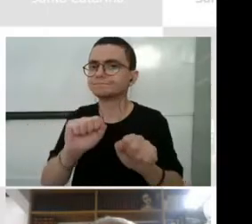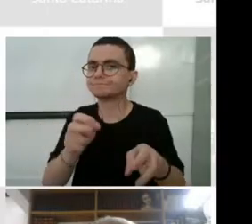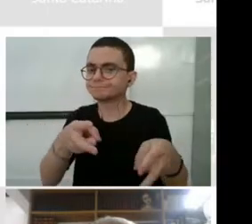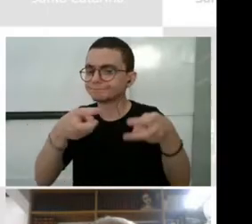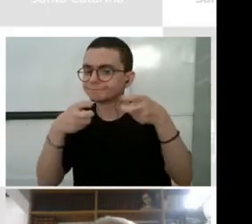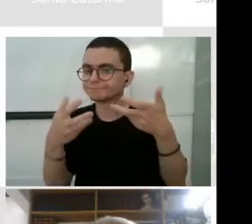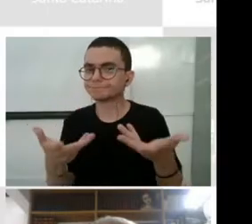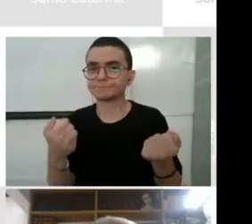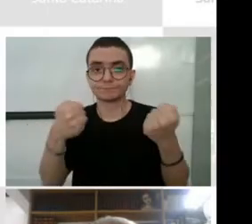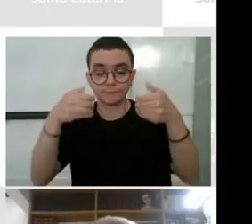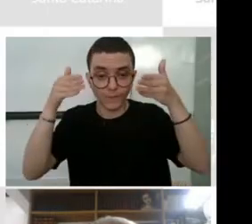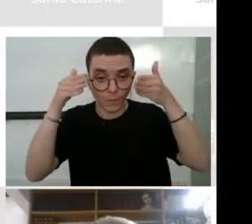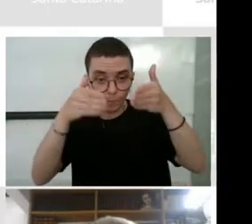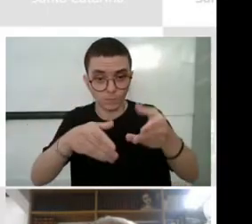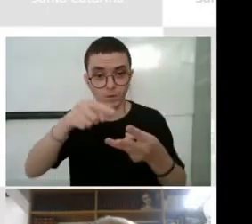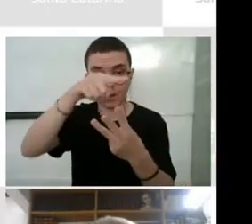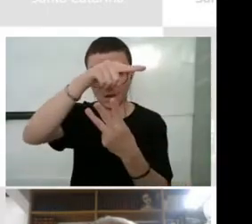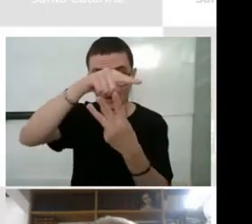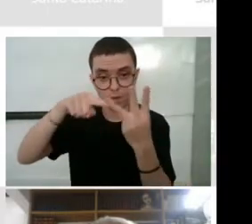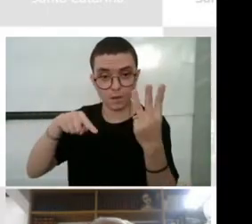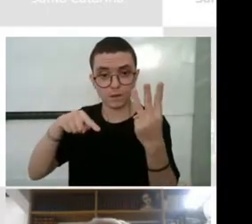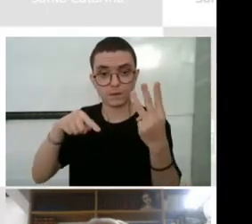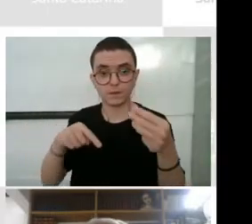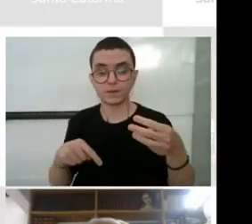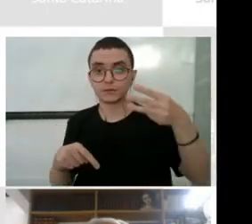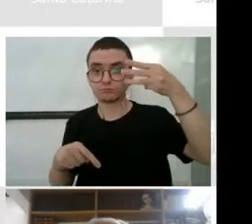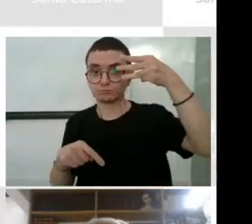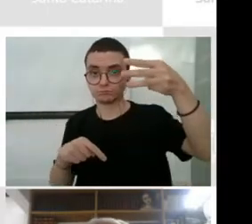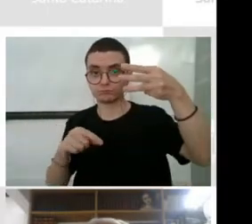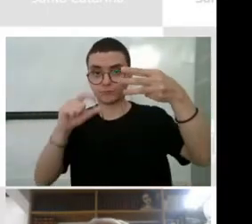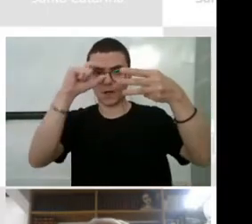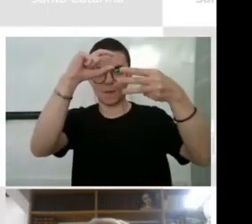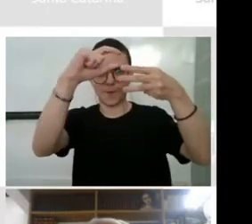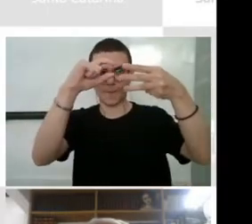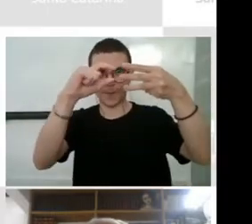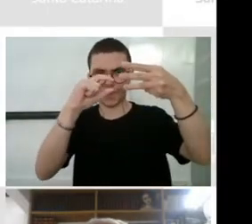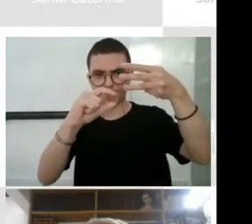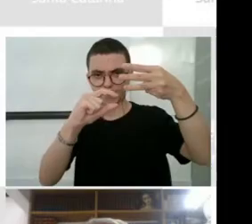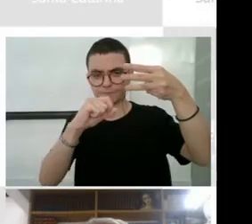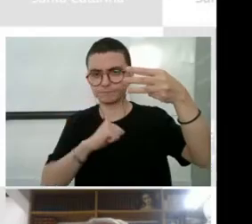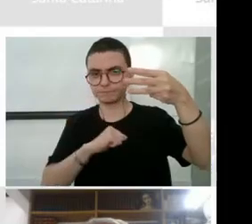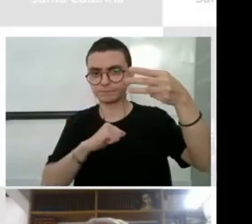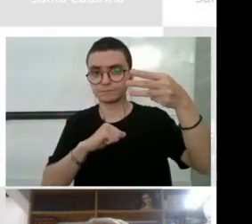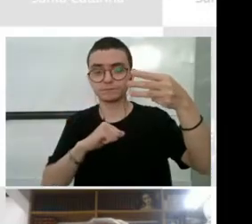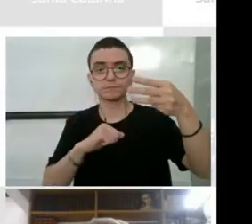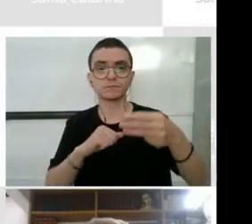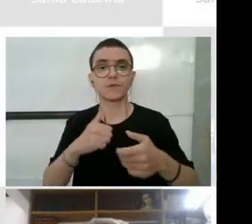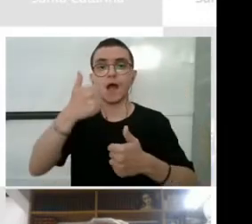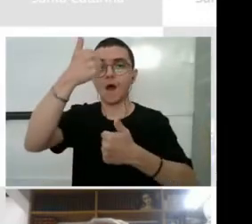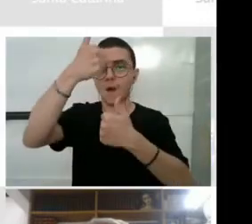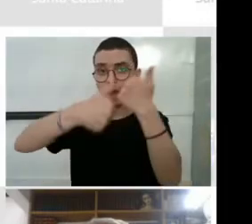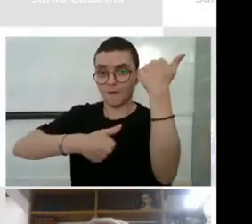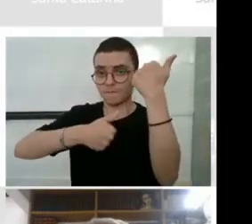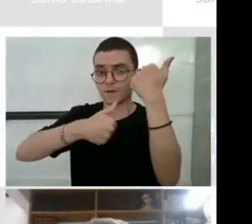se concentrar nesses três segmentos da coluna, né? O carvão, né?